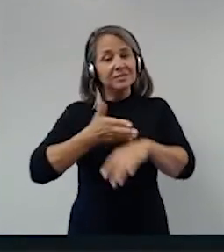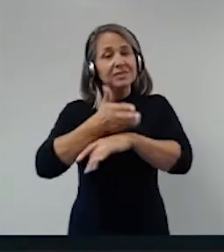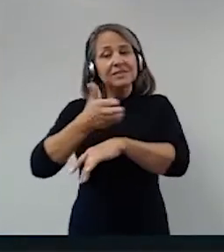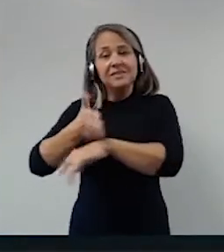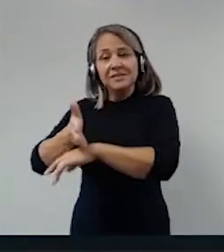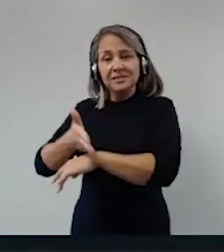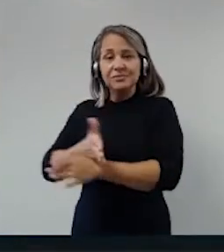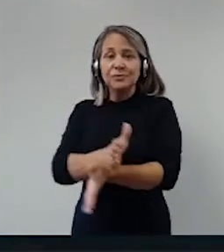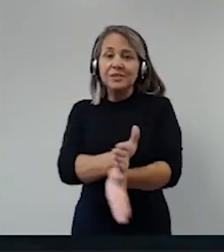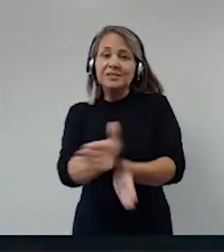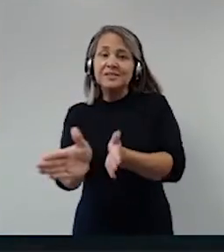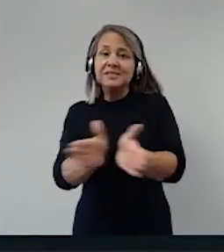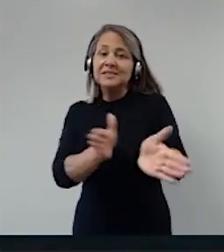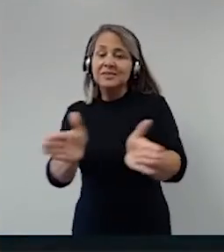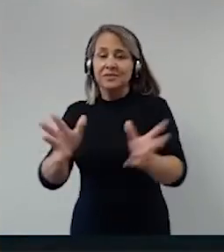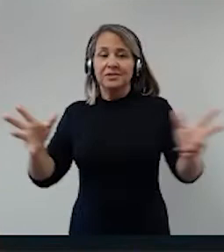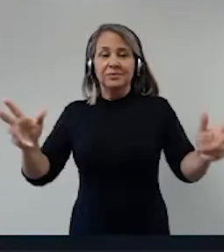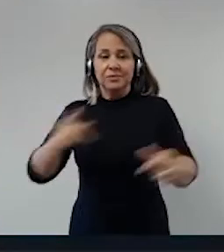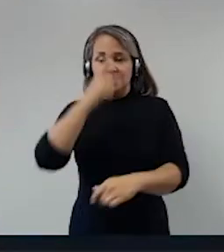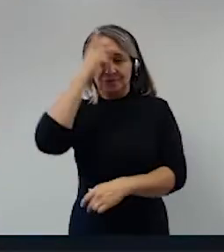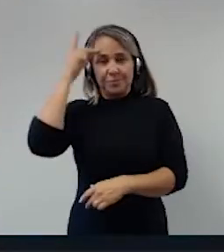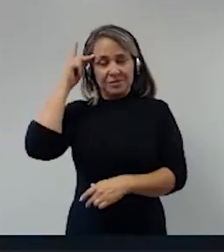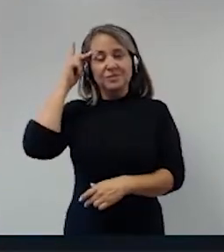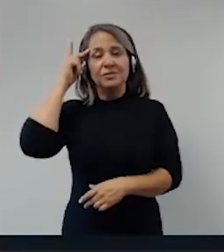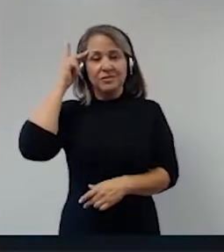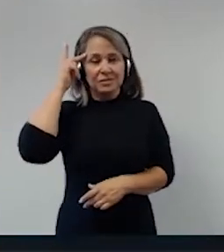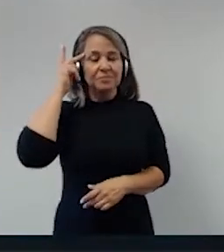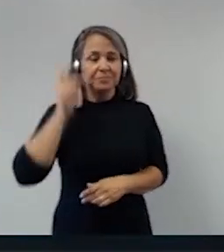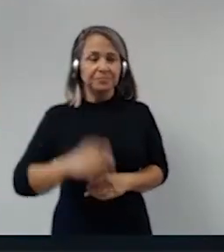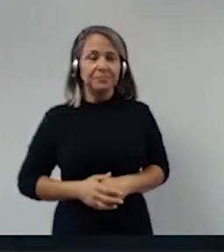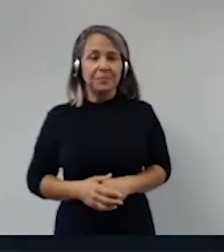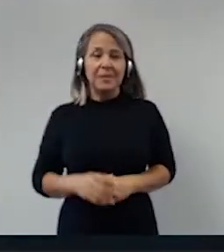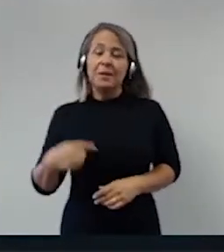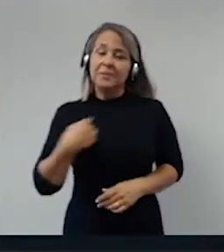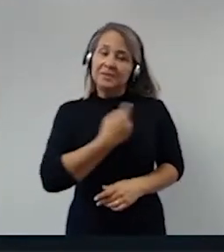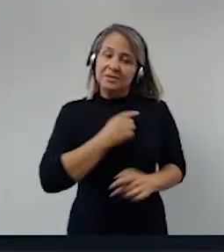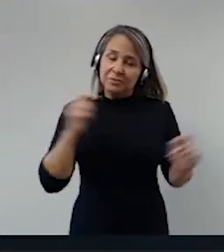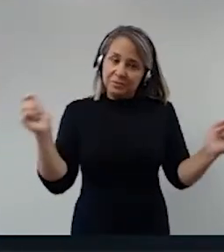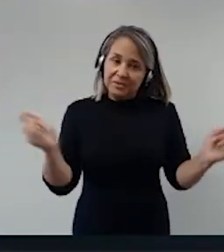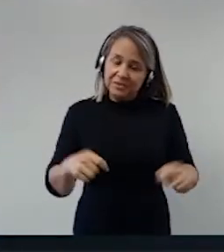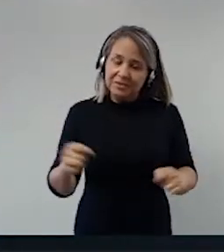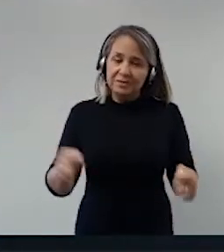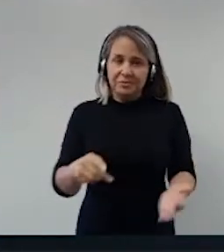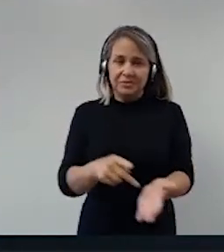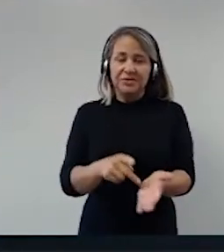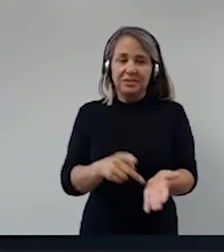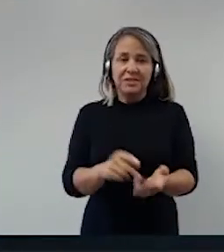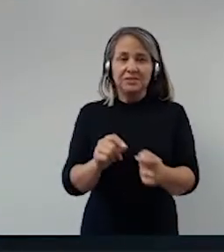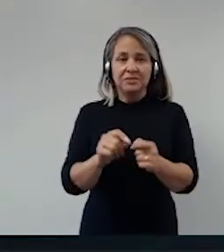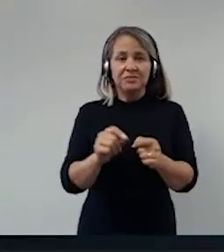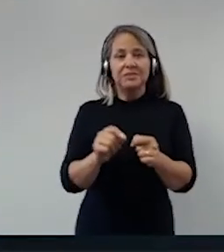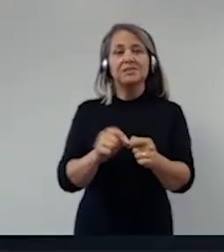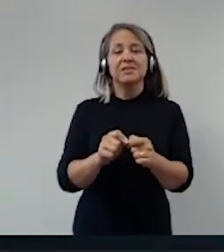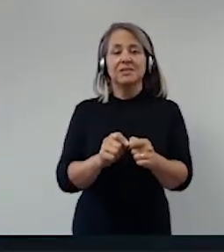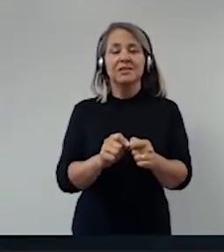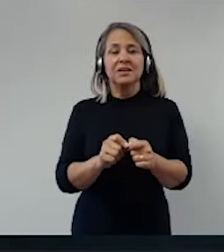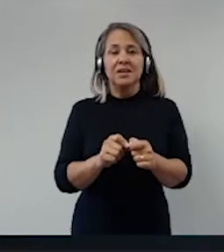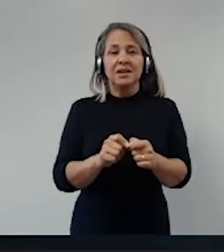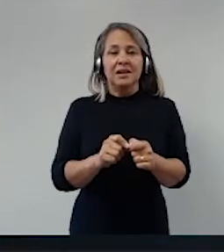tornar vendável mesmo, né, para as pessoas, para que a gente possa fazer,